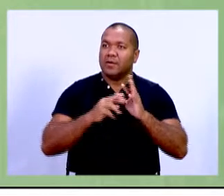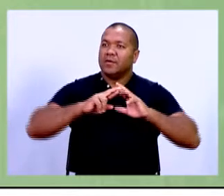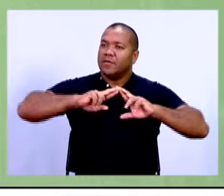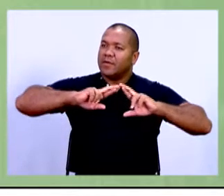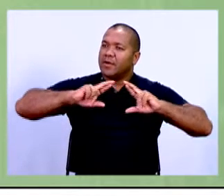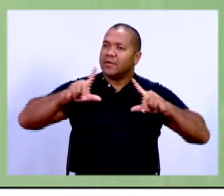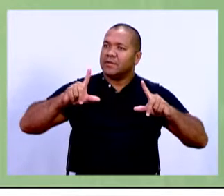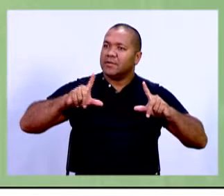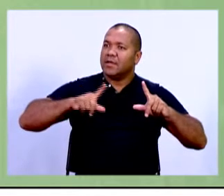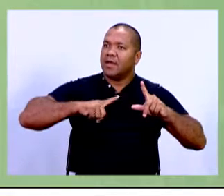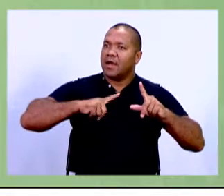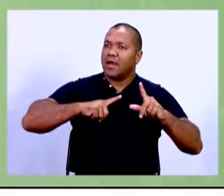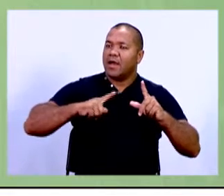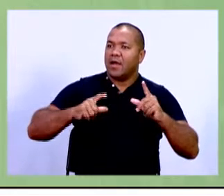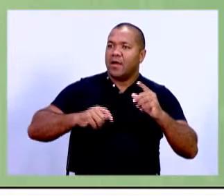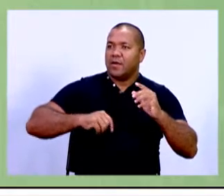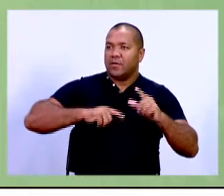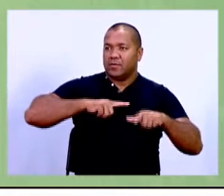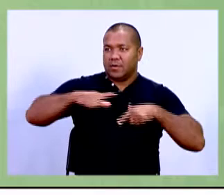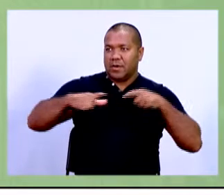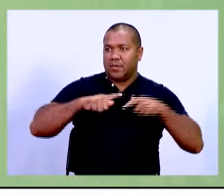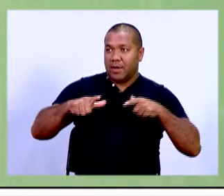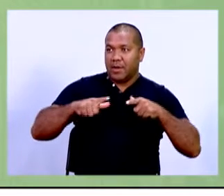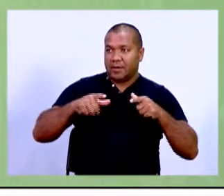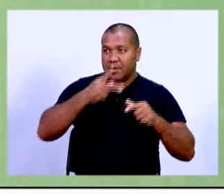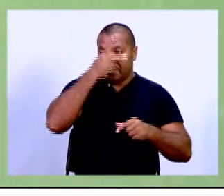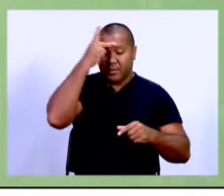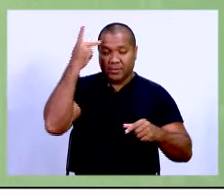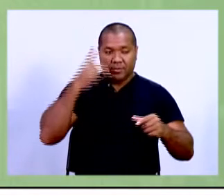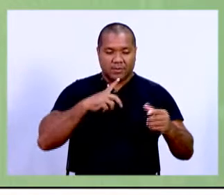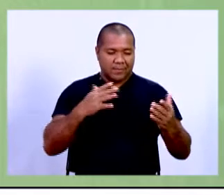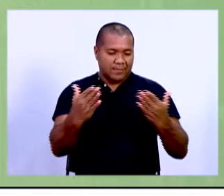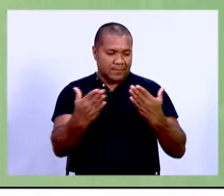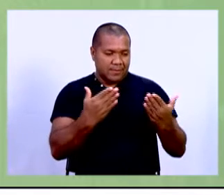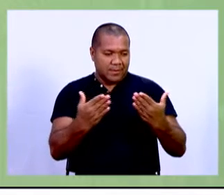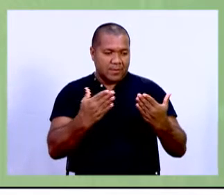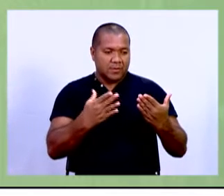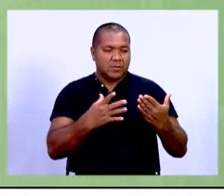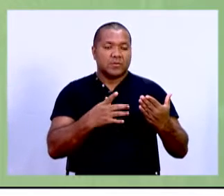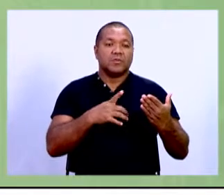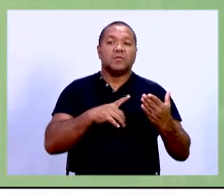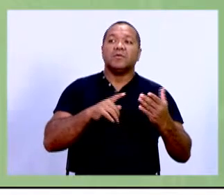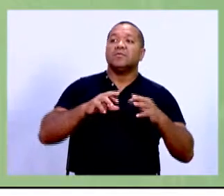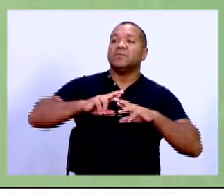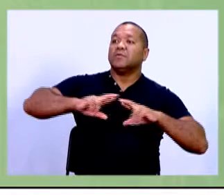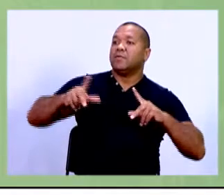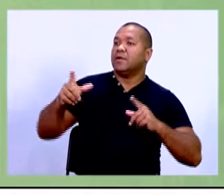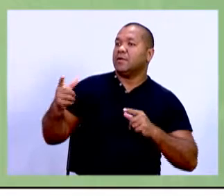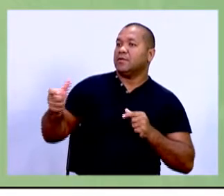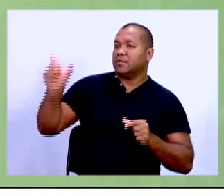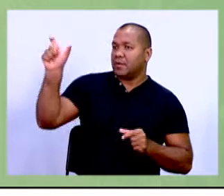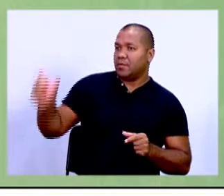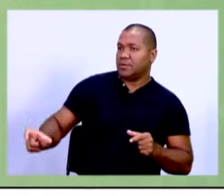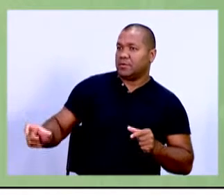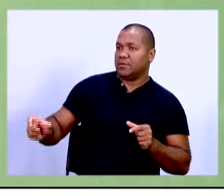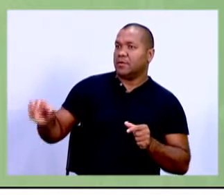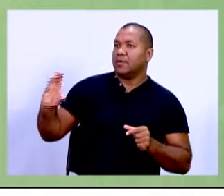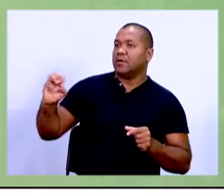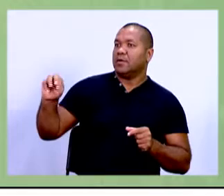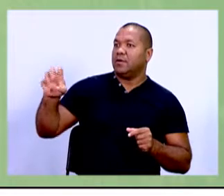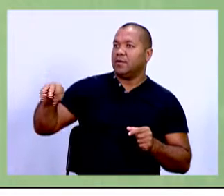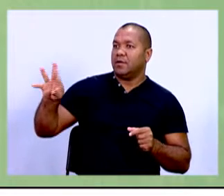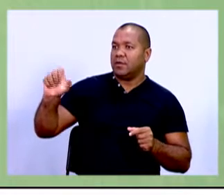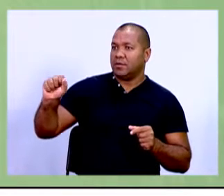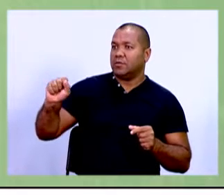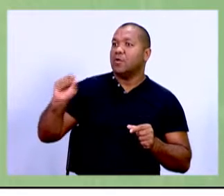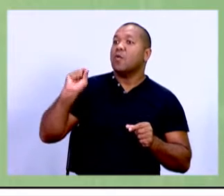função do analista, o que isso é muito importante, do cliente no projeto. Qual é a função de um e qual